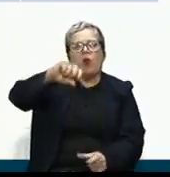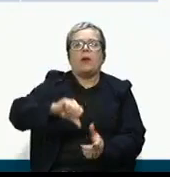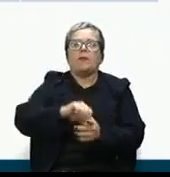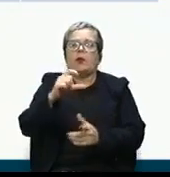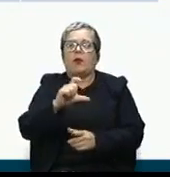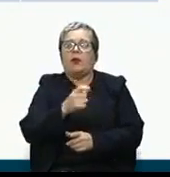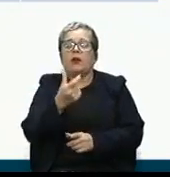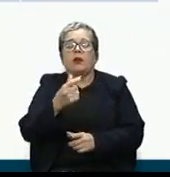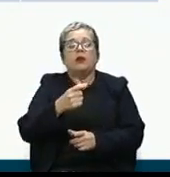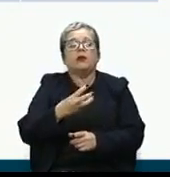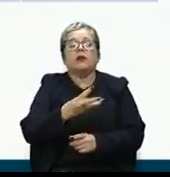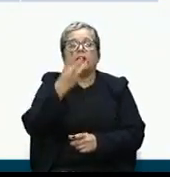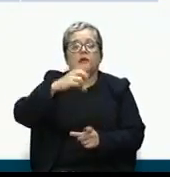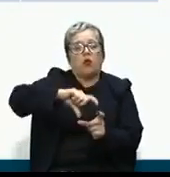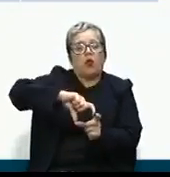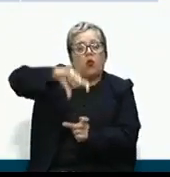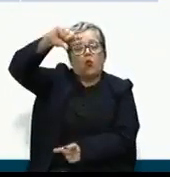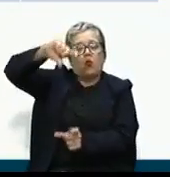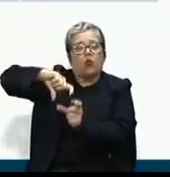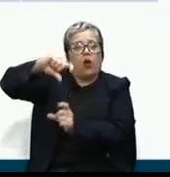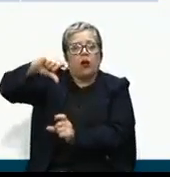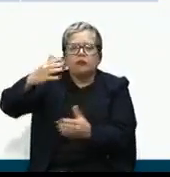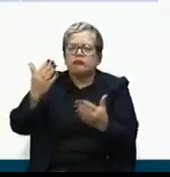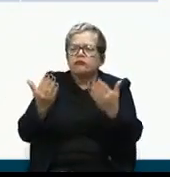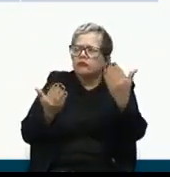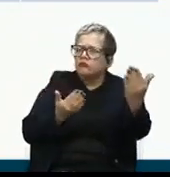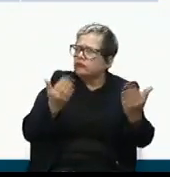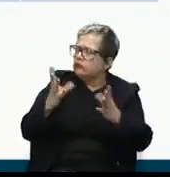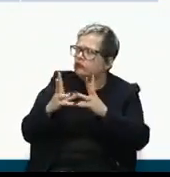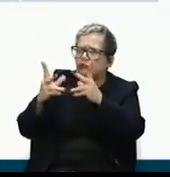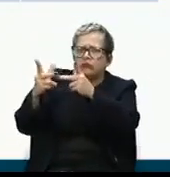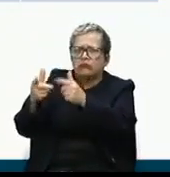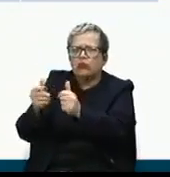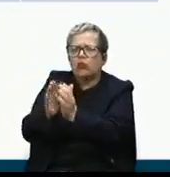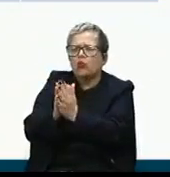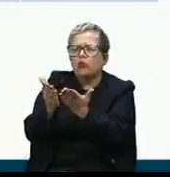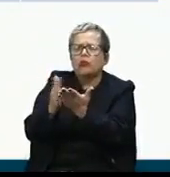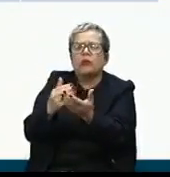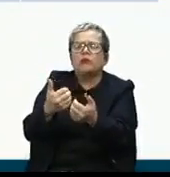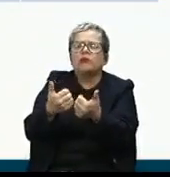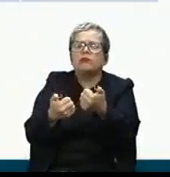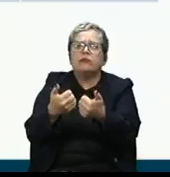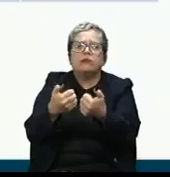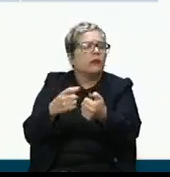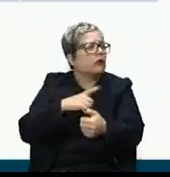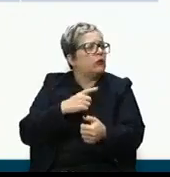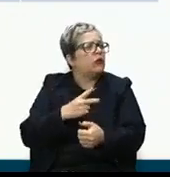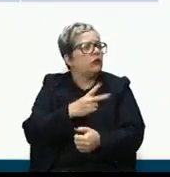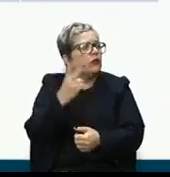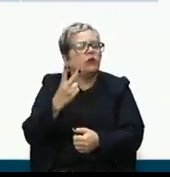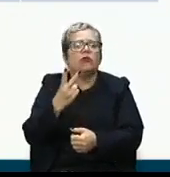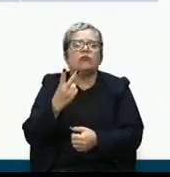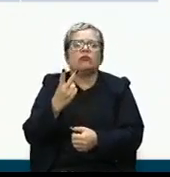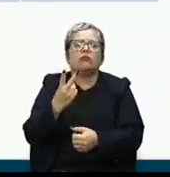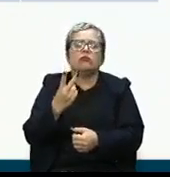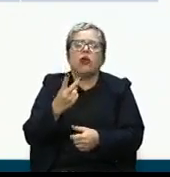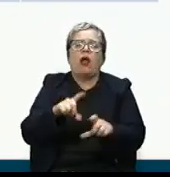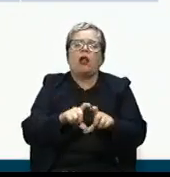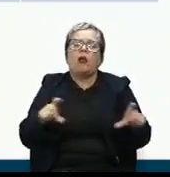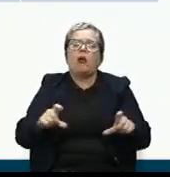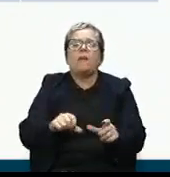primeira linha, terceira coluna. Se nós analisarmos agora a parte do livro de física, nós vamos ter segunda linha, primeira